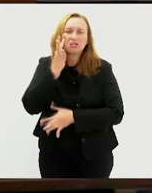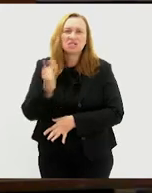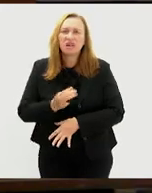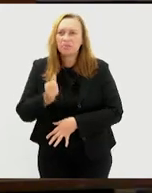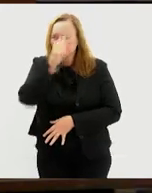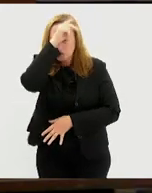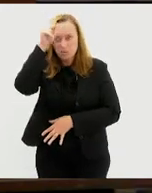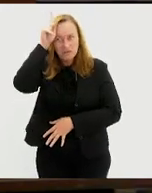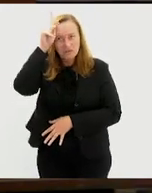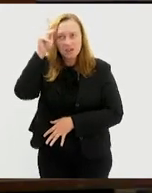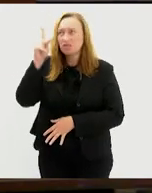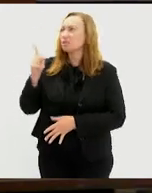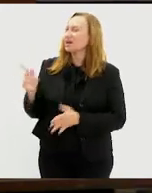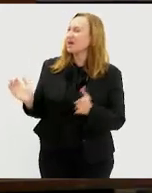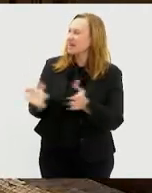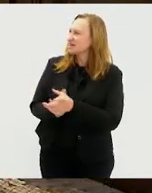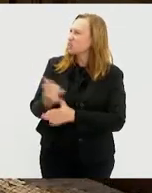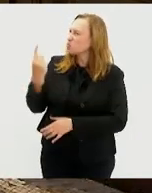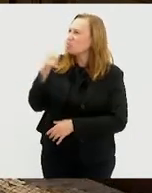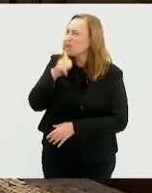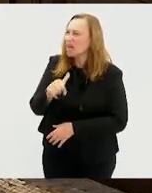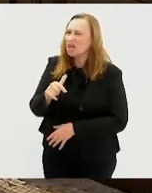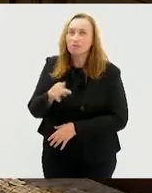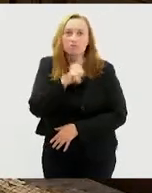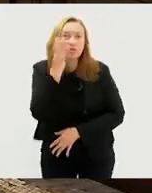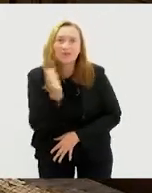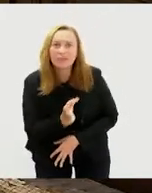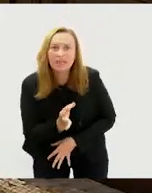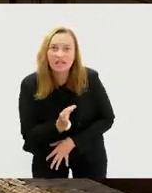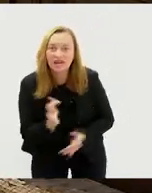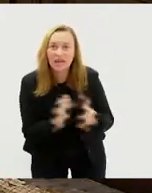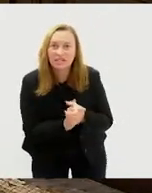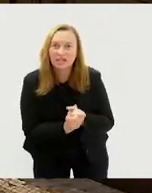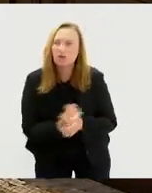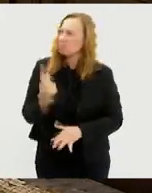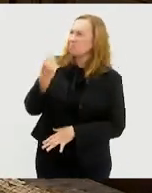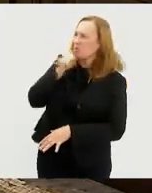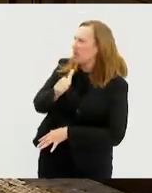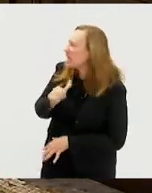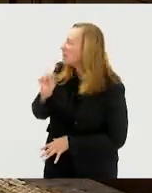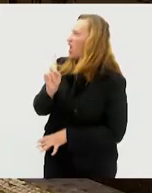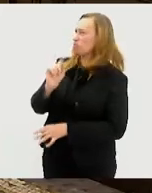era casado com uma mulher sabia vossa excelência não sabia que ele era casado com a mulher